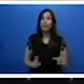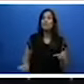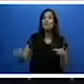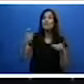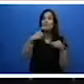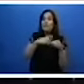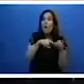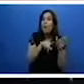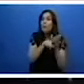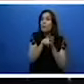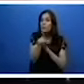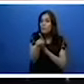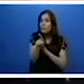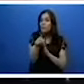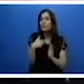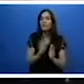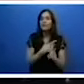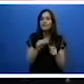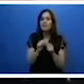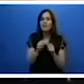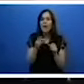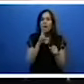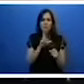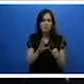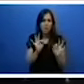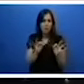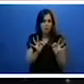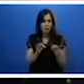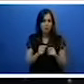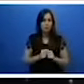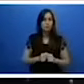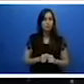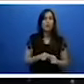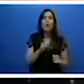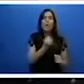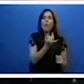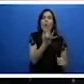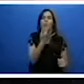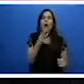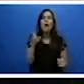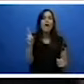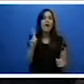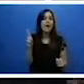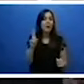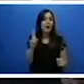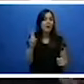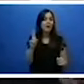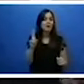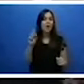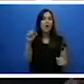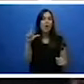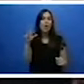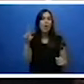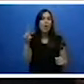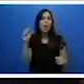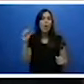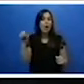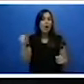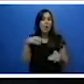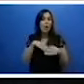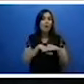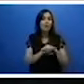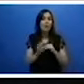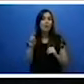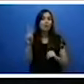pergunta para elaborar melhor a resposta. Então vamos lá. Quantos reais Luan conseguiu guardar ao todo